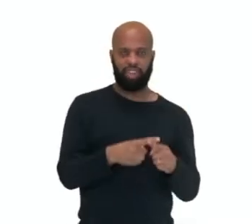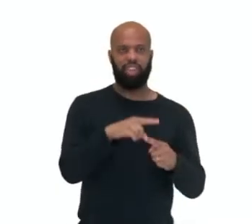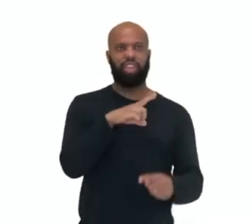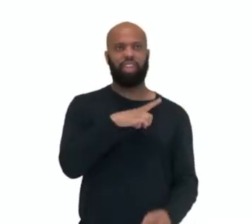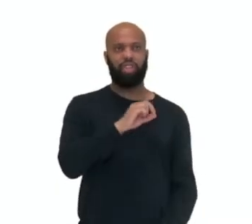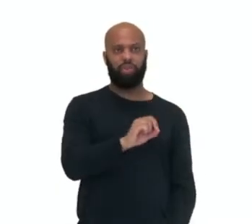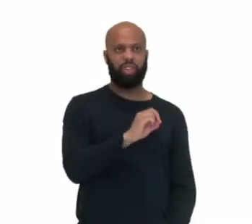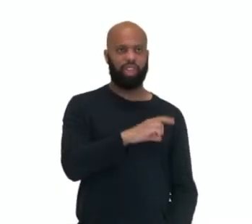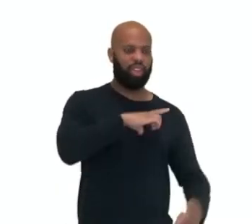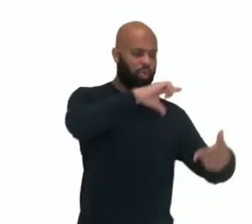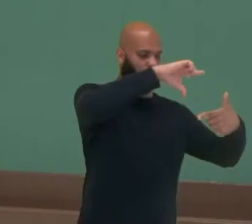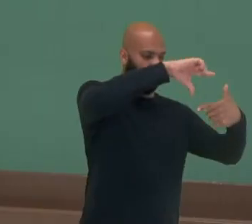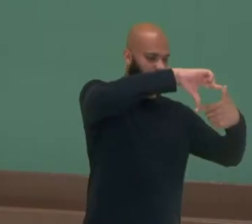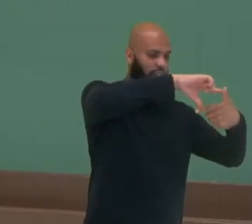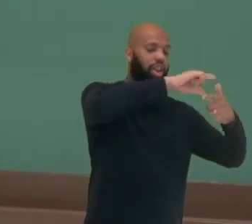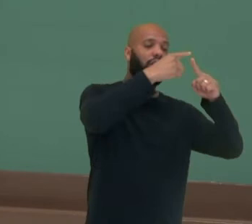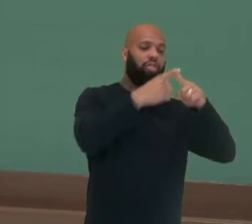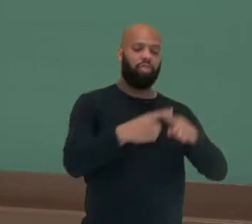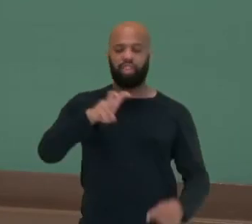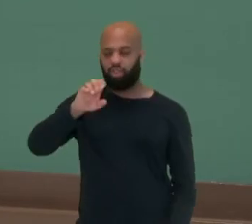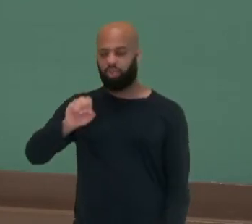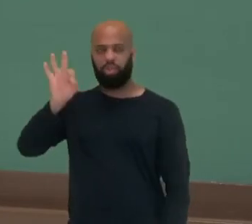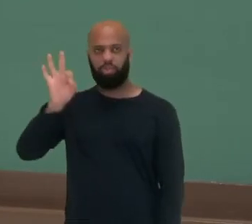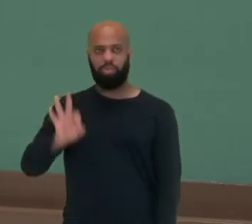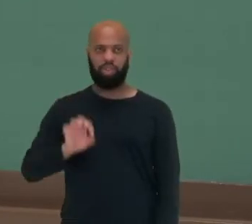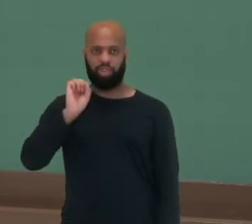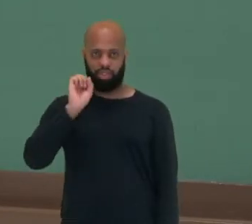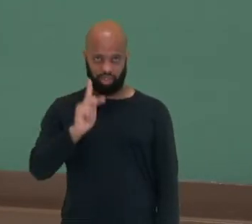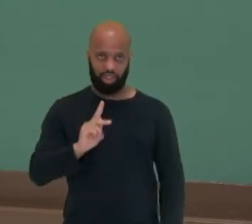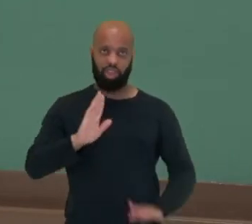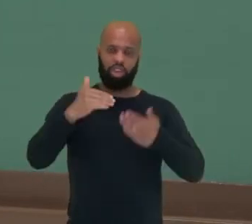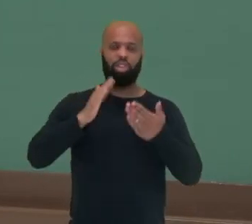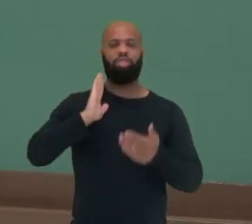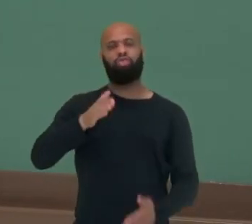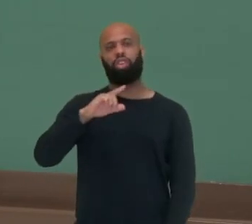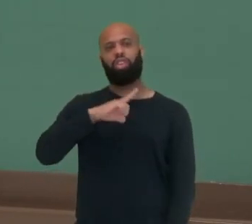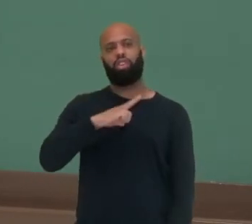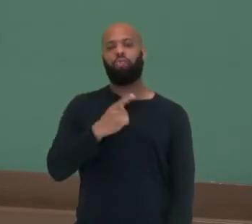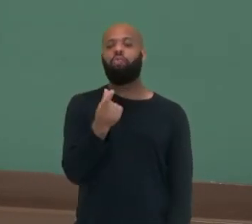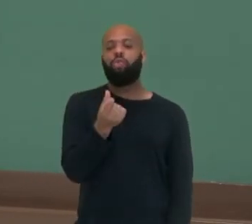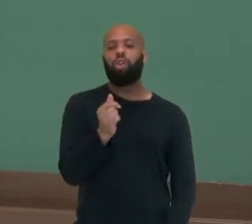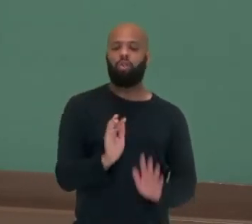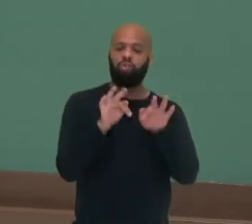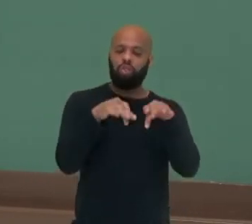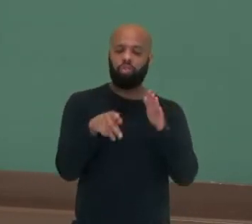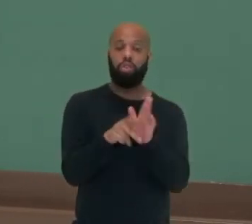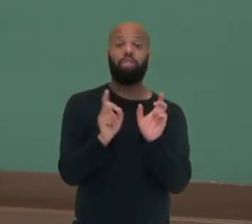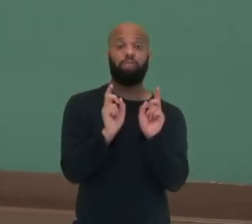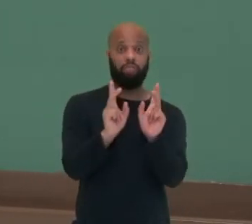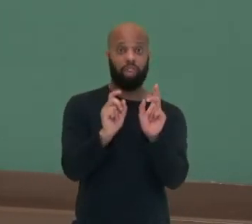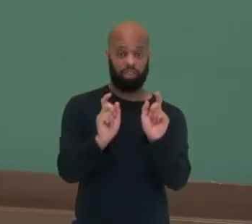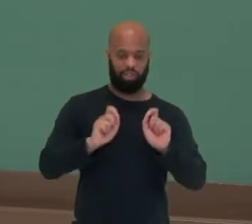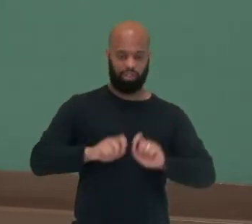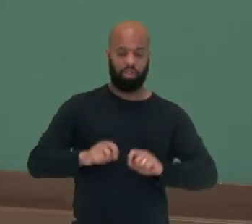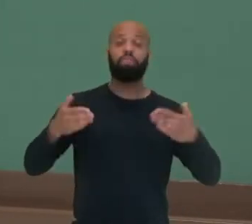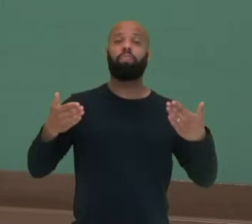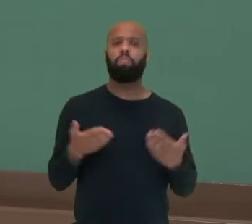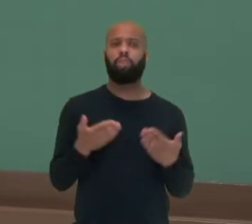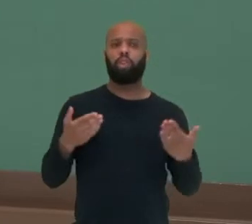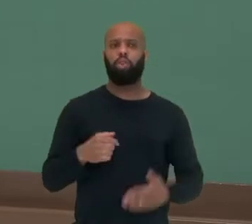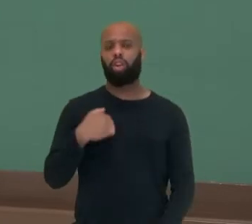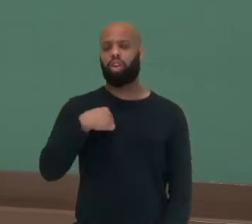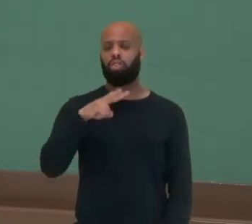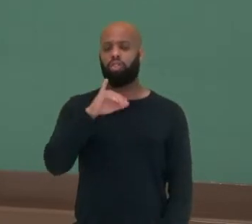célula vezes 50%. Tranquilo, gente? E daí eu já tenho o valor final de venda. Agora, para